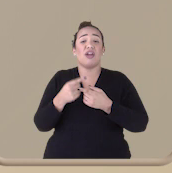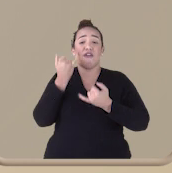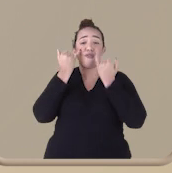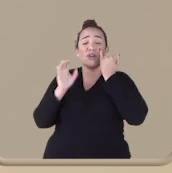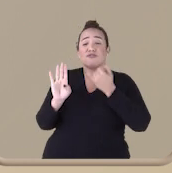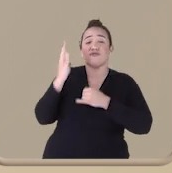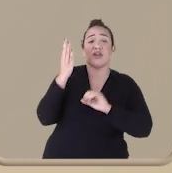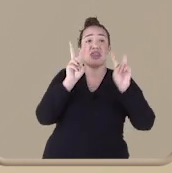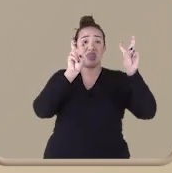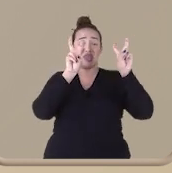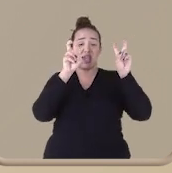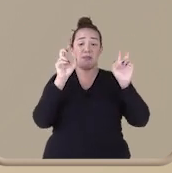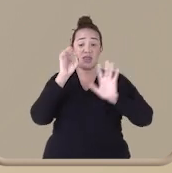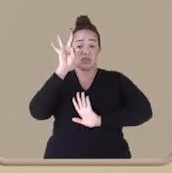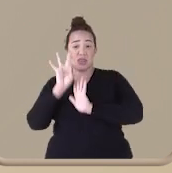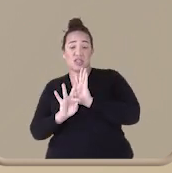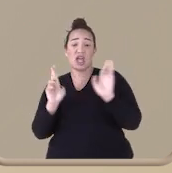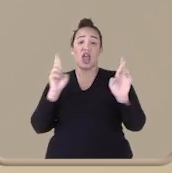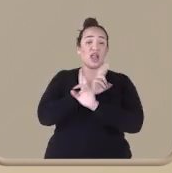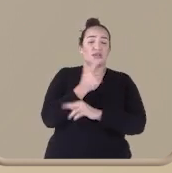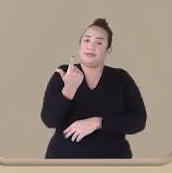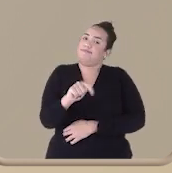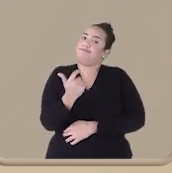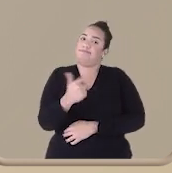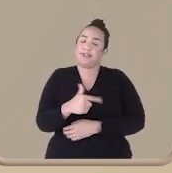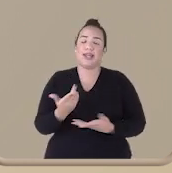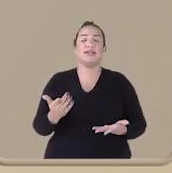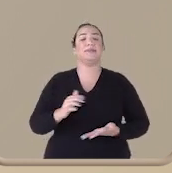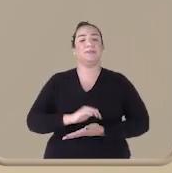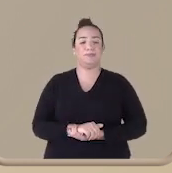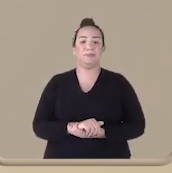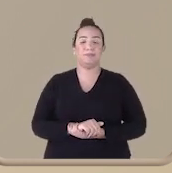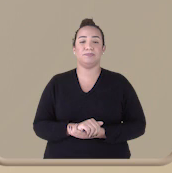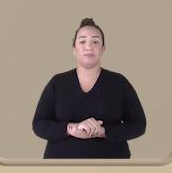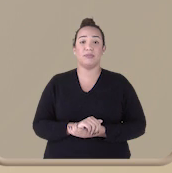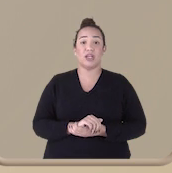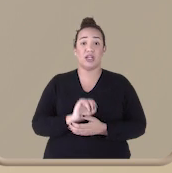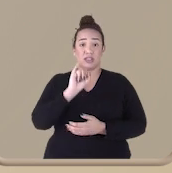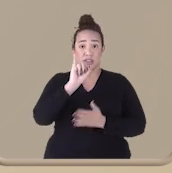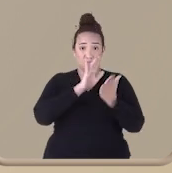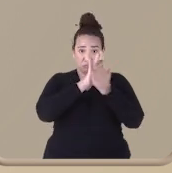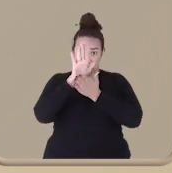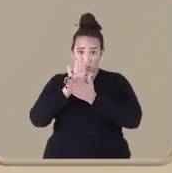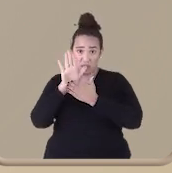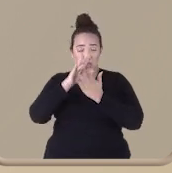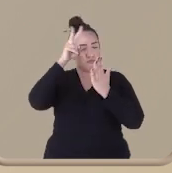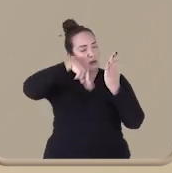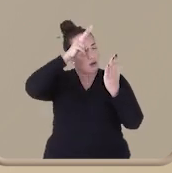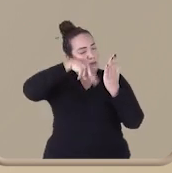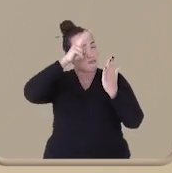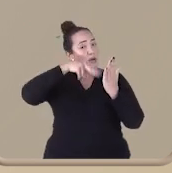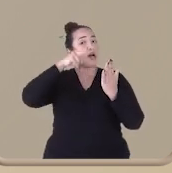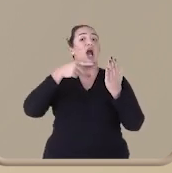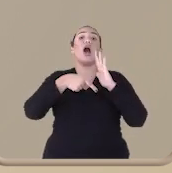com títulos sem relação nenhuma com o texto, ou que manipulam as informações. Ler uma publicação do início ao fim